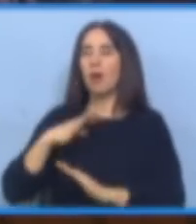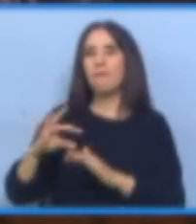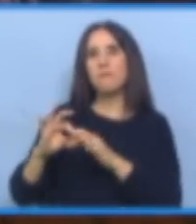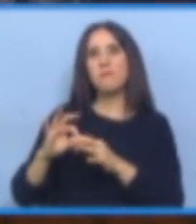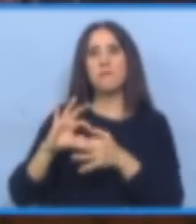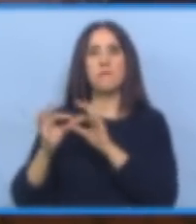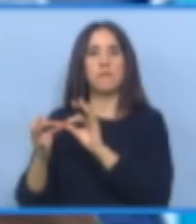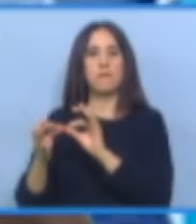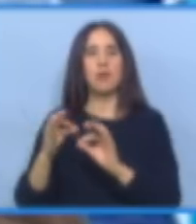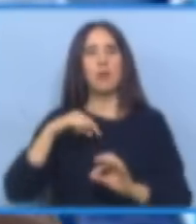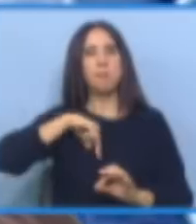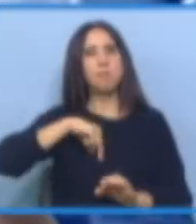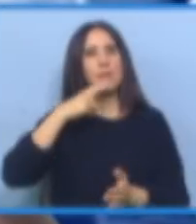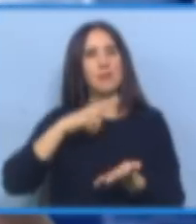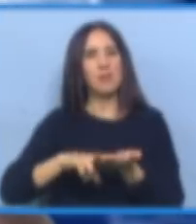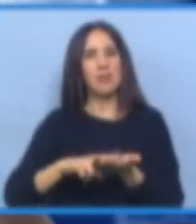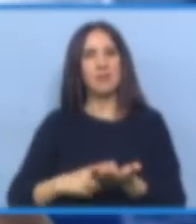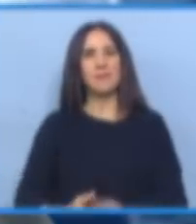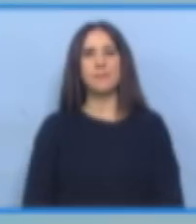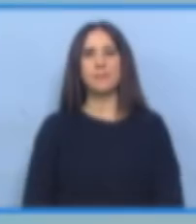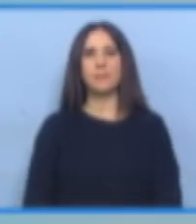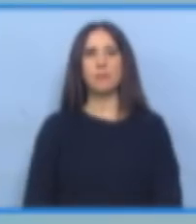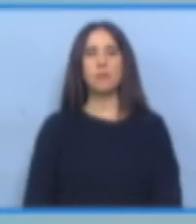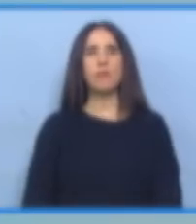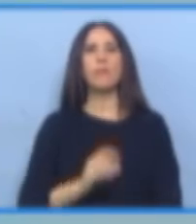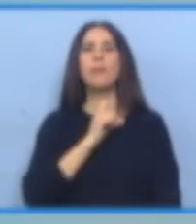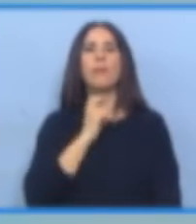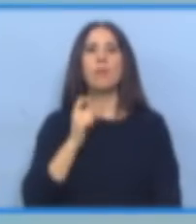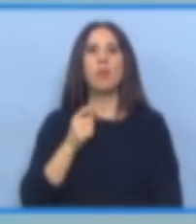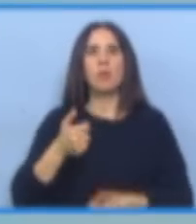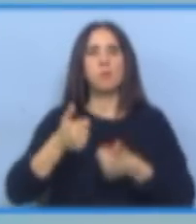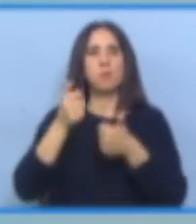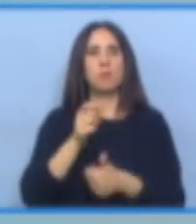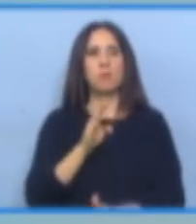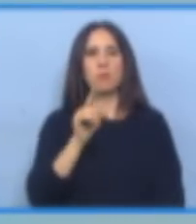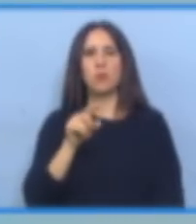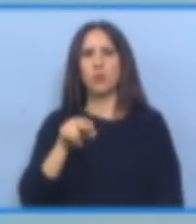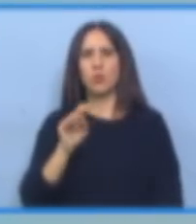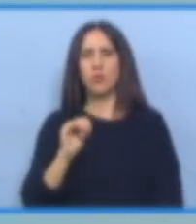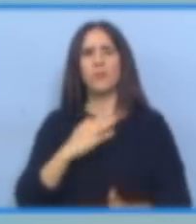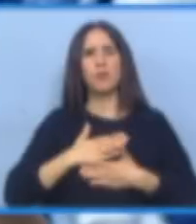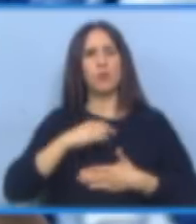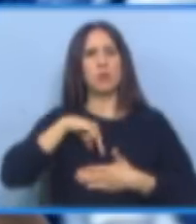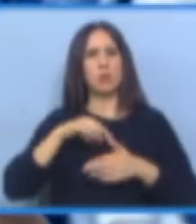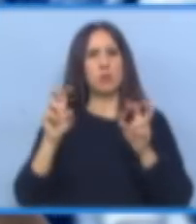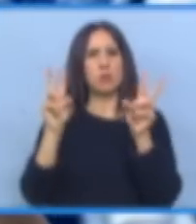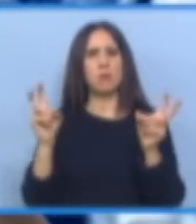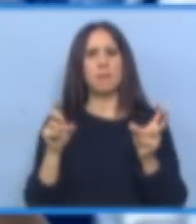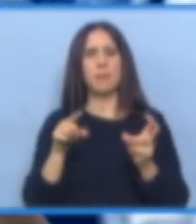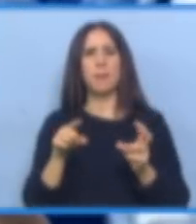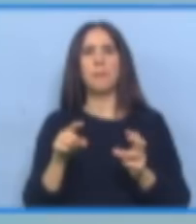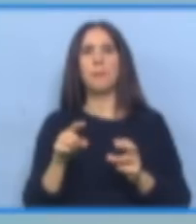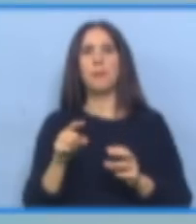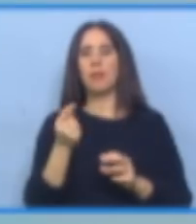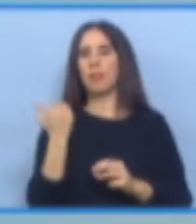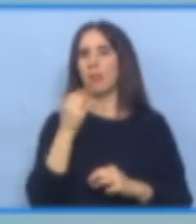quer dizer, de verdade interior. Não é? Ia perguntar ao Frei Nunes também sobre este tema da vocação, a partir do